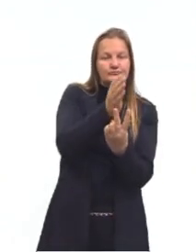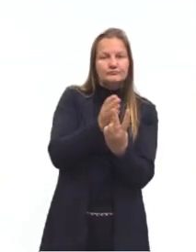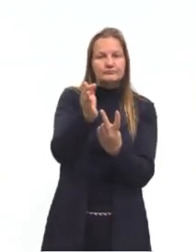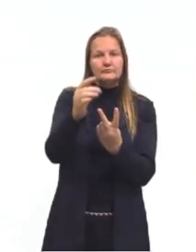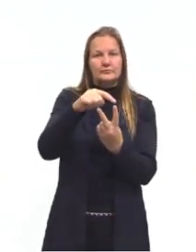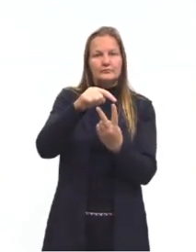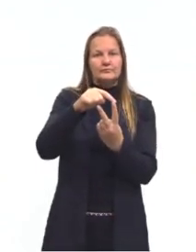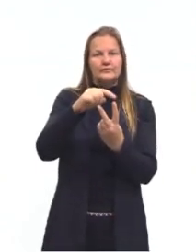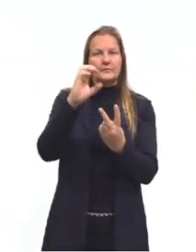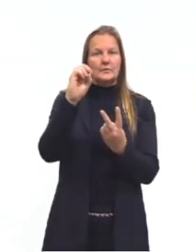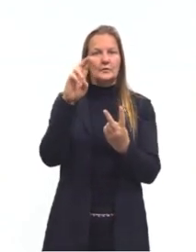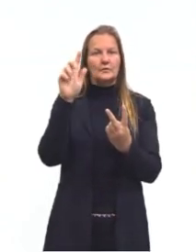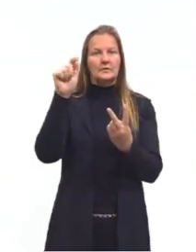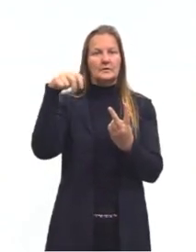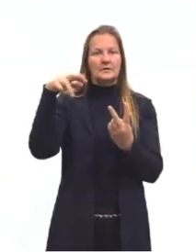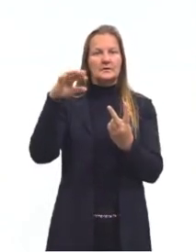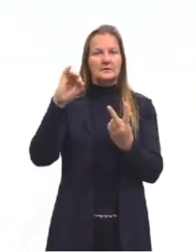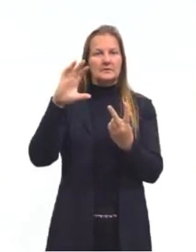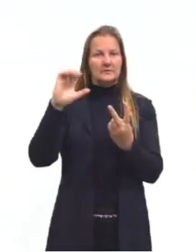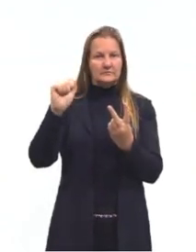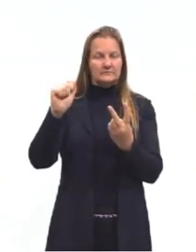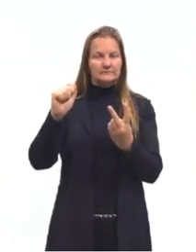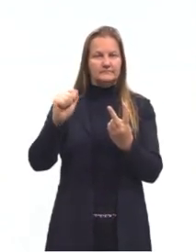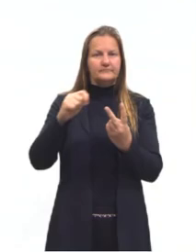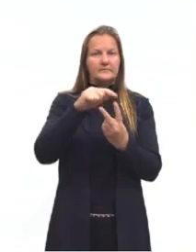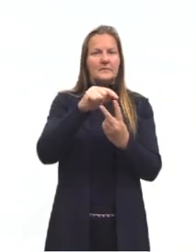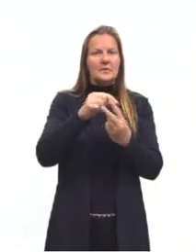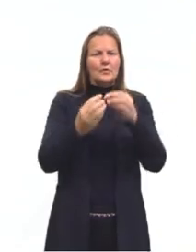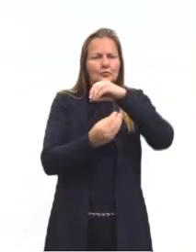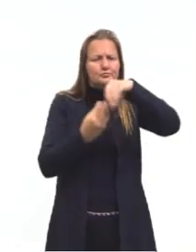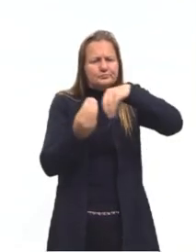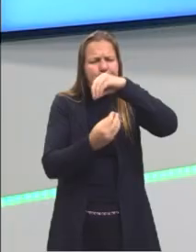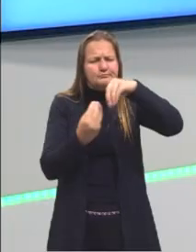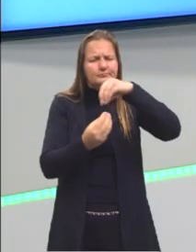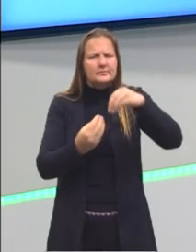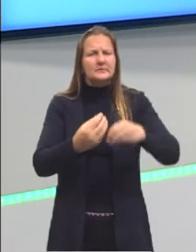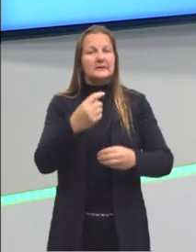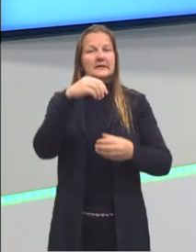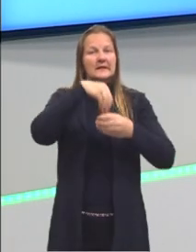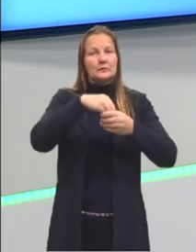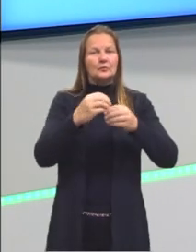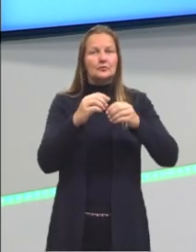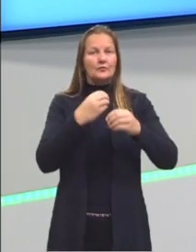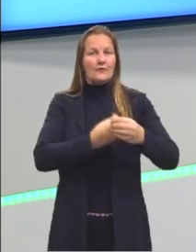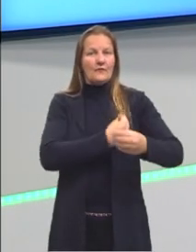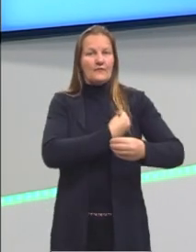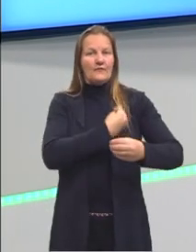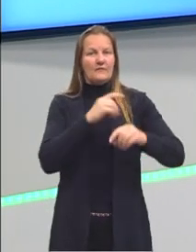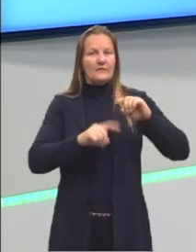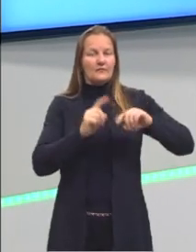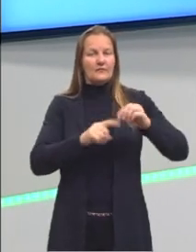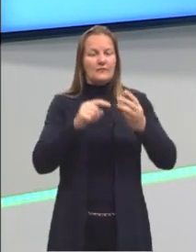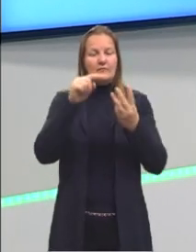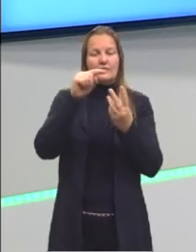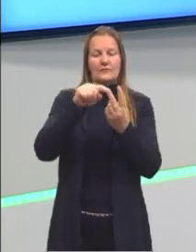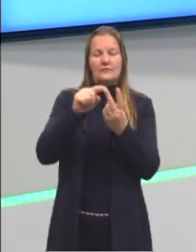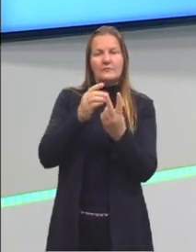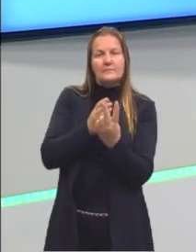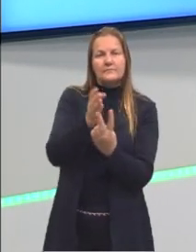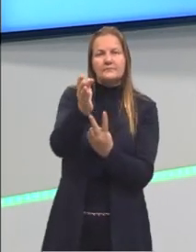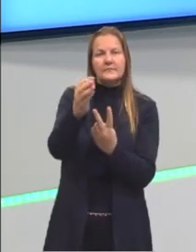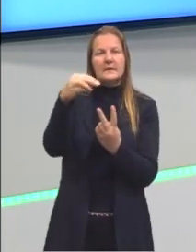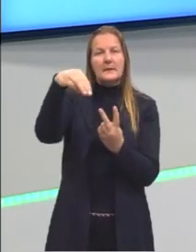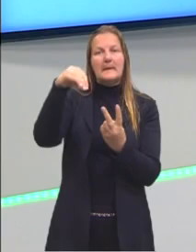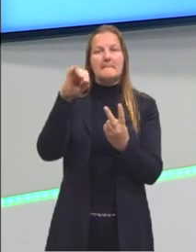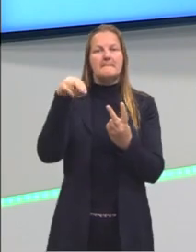estuda os compostos existentes nos organismos vivos EA inorgânica estuda os minerais né do